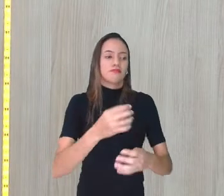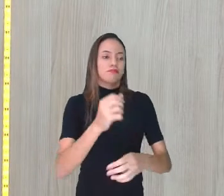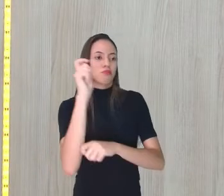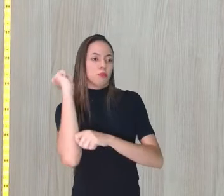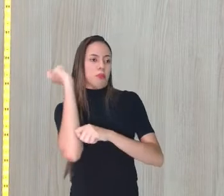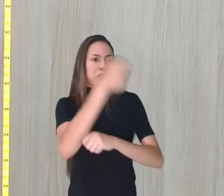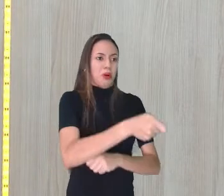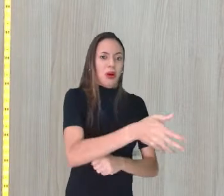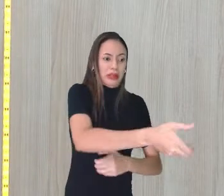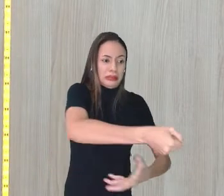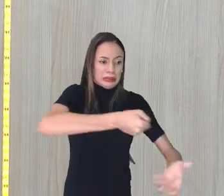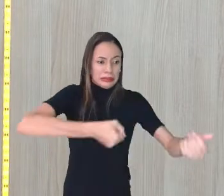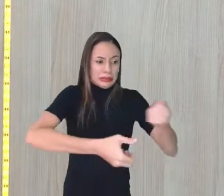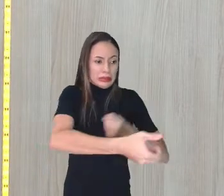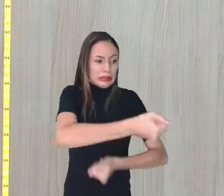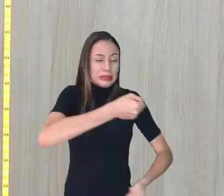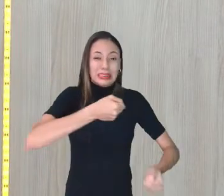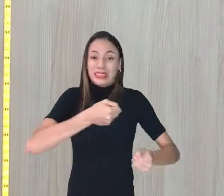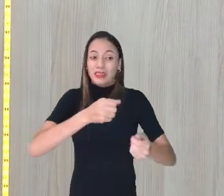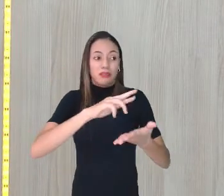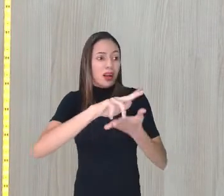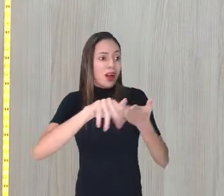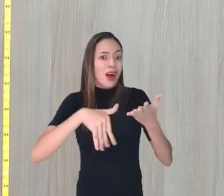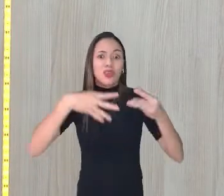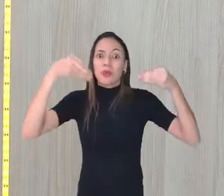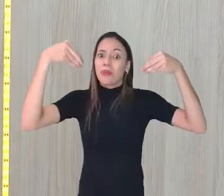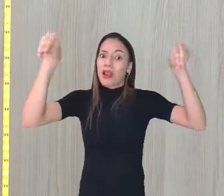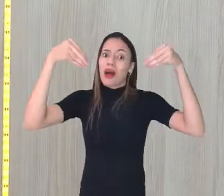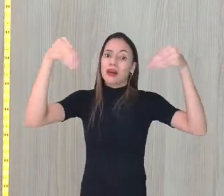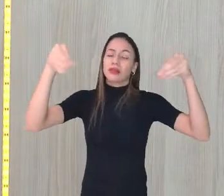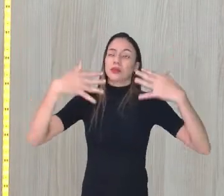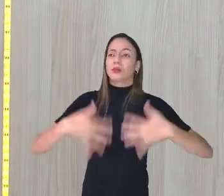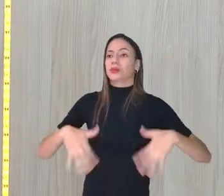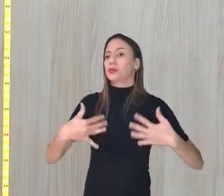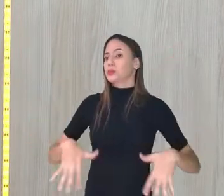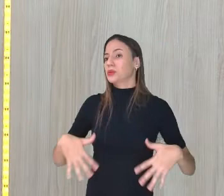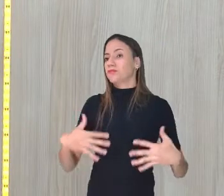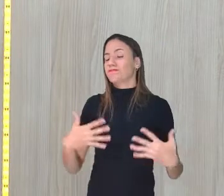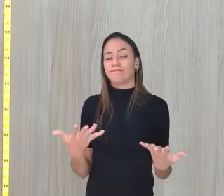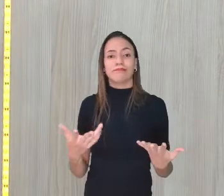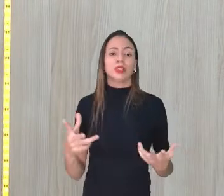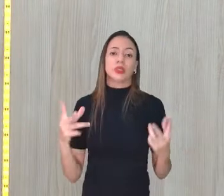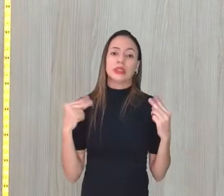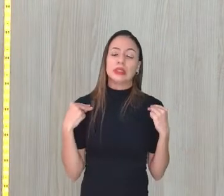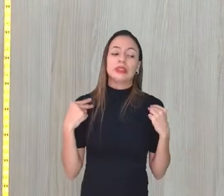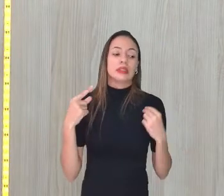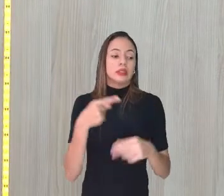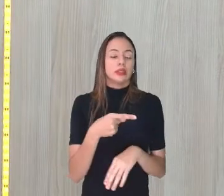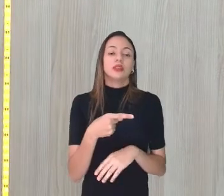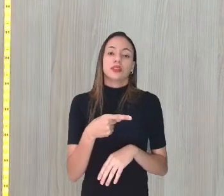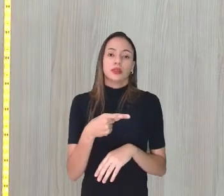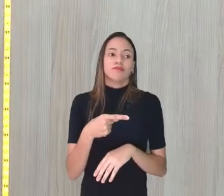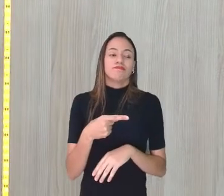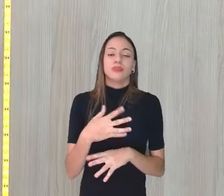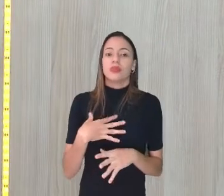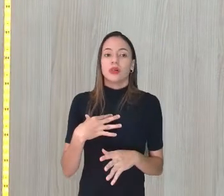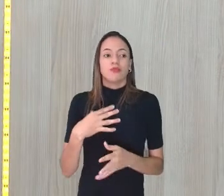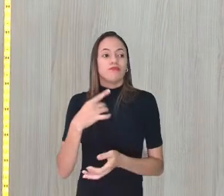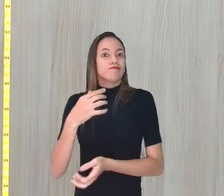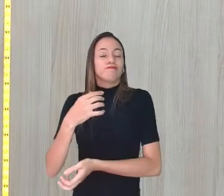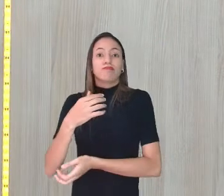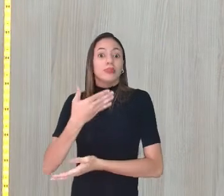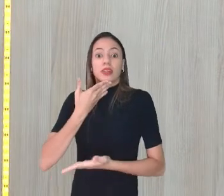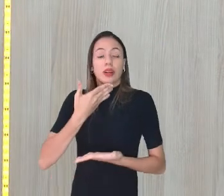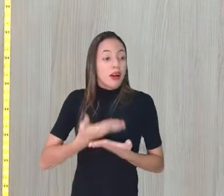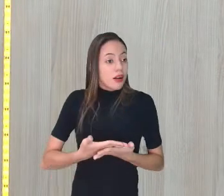plásticos. Infelizmente, isso é um cenário, né, que a gente não queria ver, mas a gente vivencia, e aí por isso que a